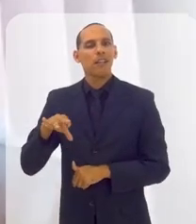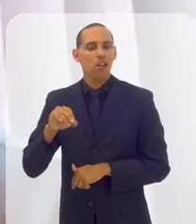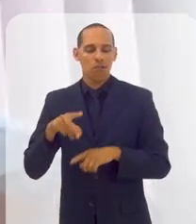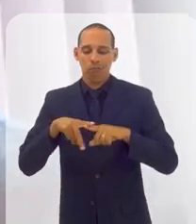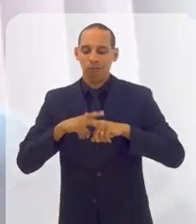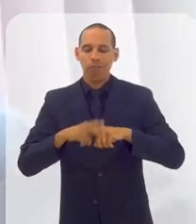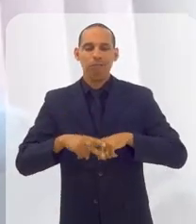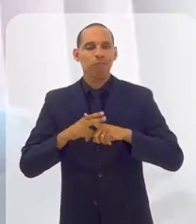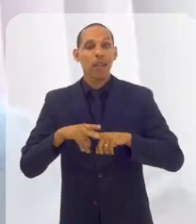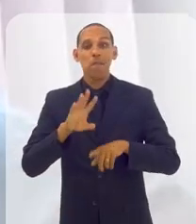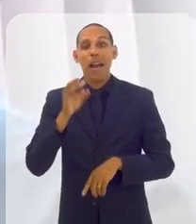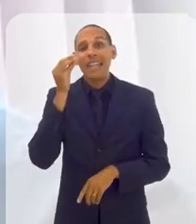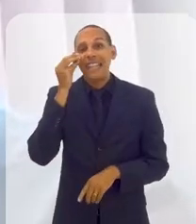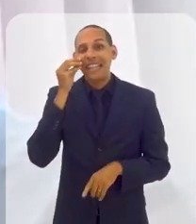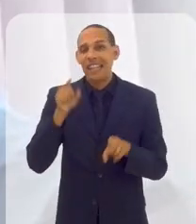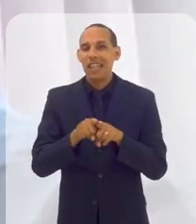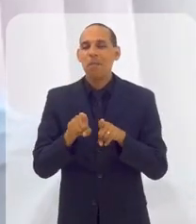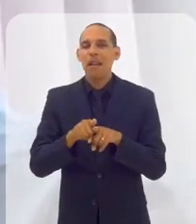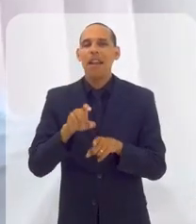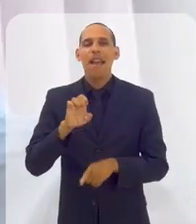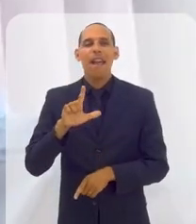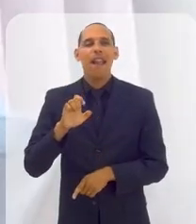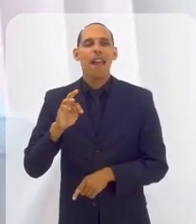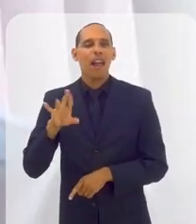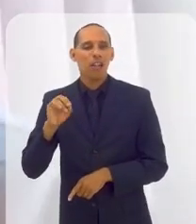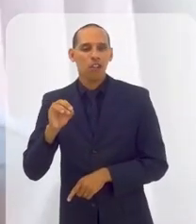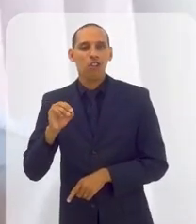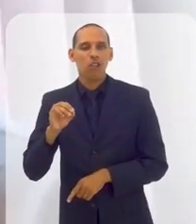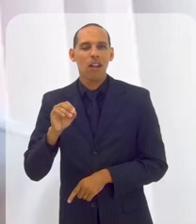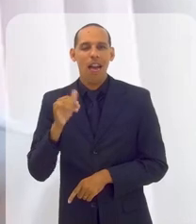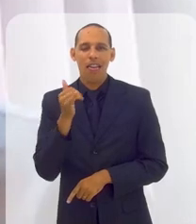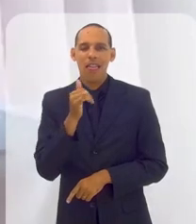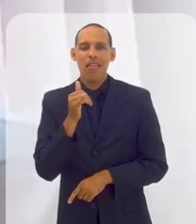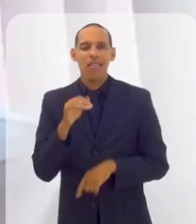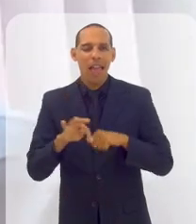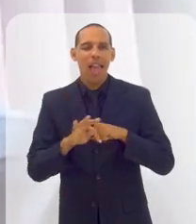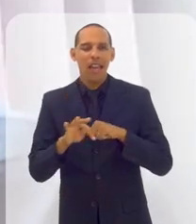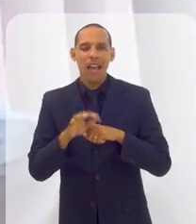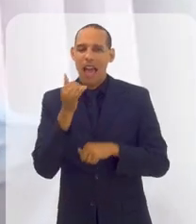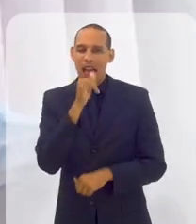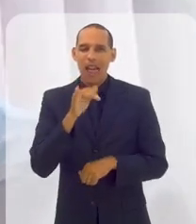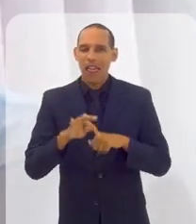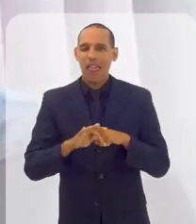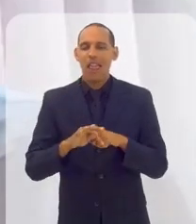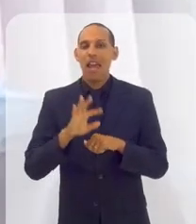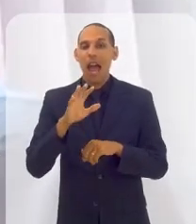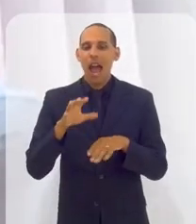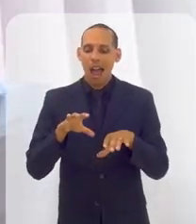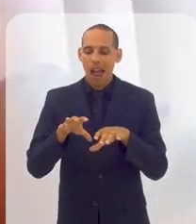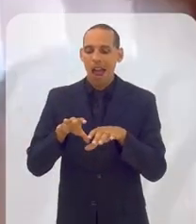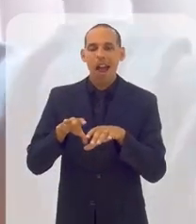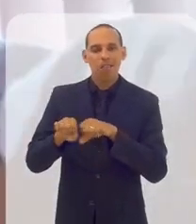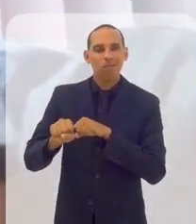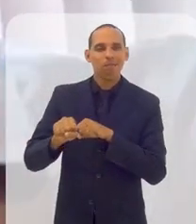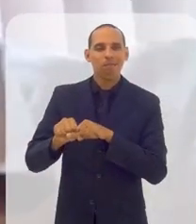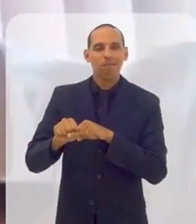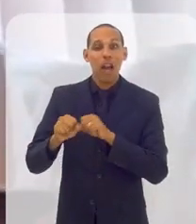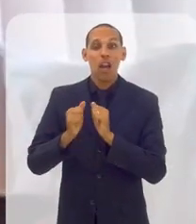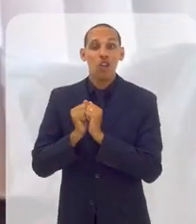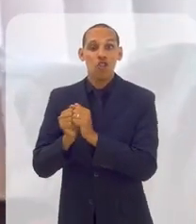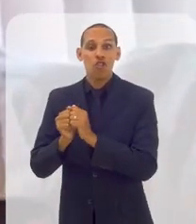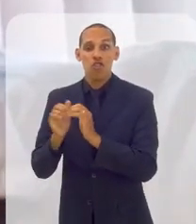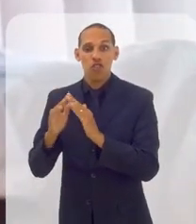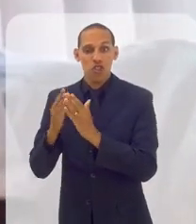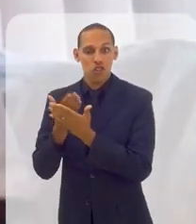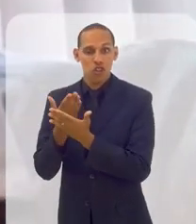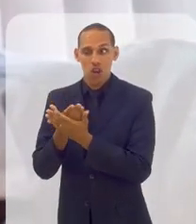mecânico. Aí ela também está tentando de eletrotécnico e consegue. Aí ela pretensamente forma e